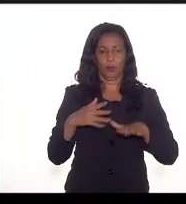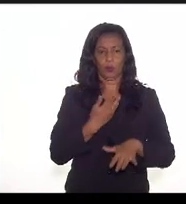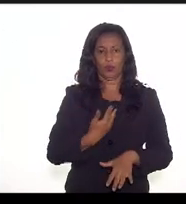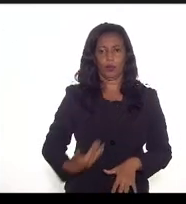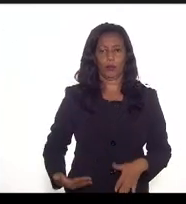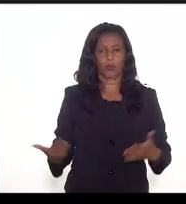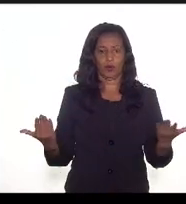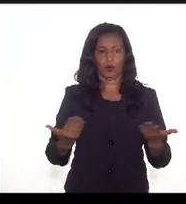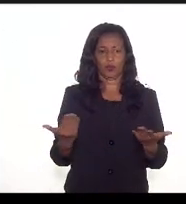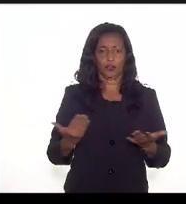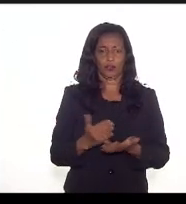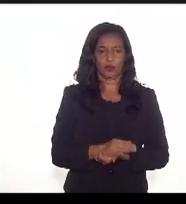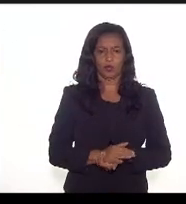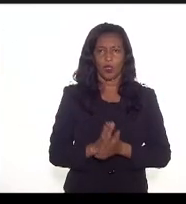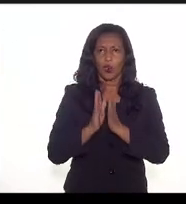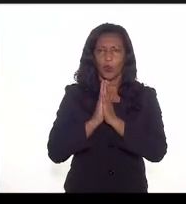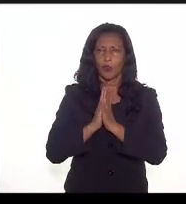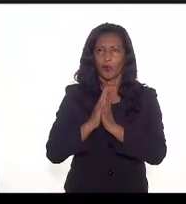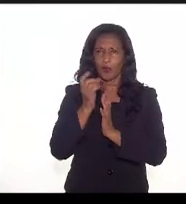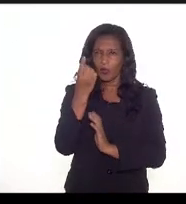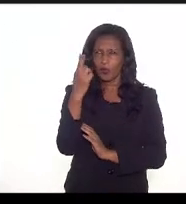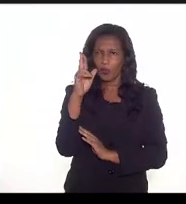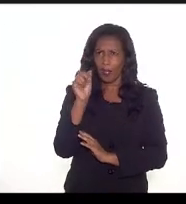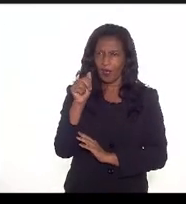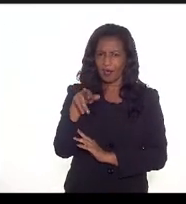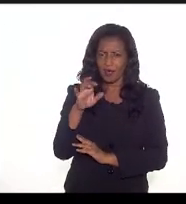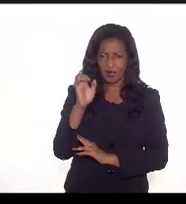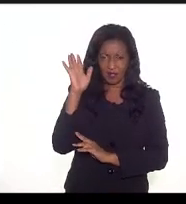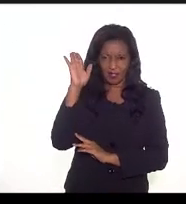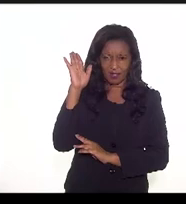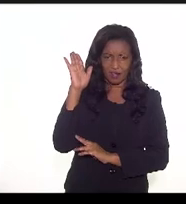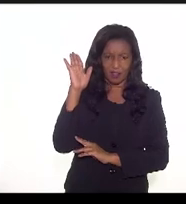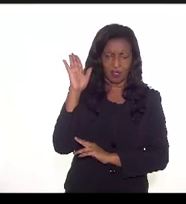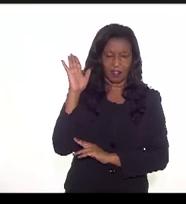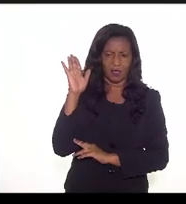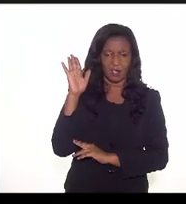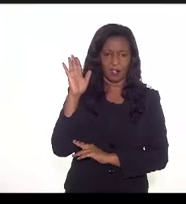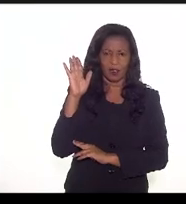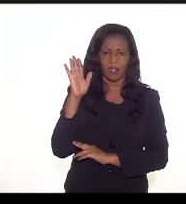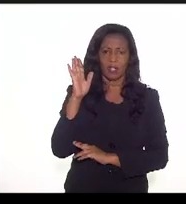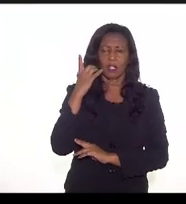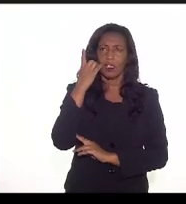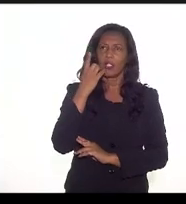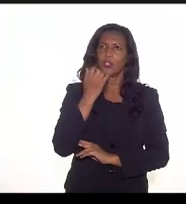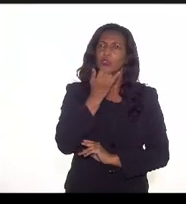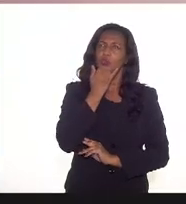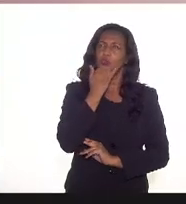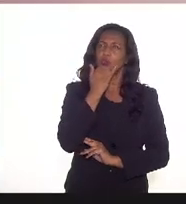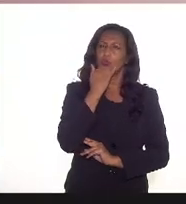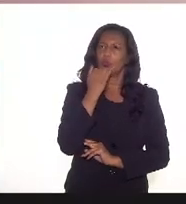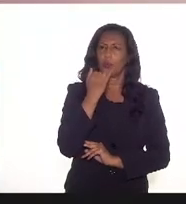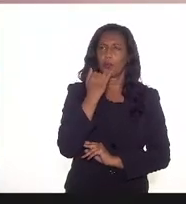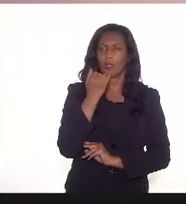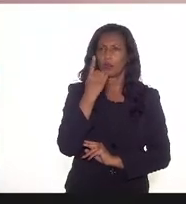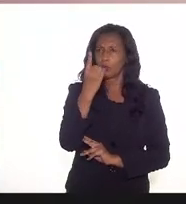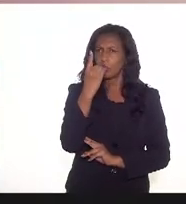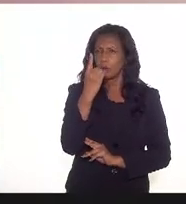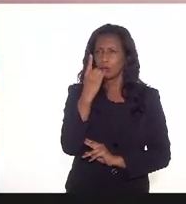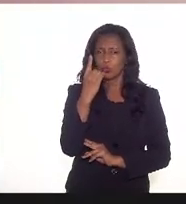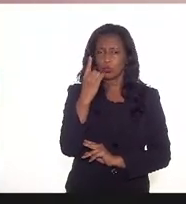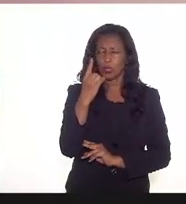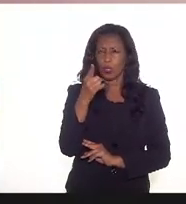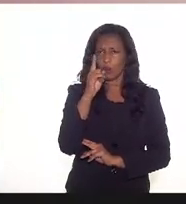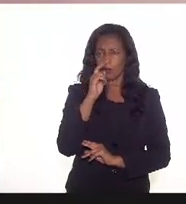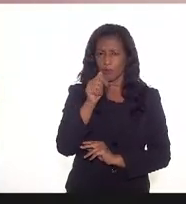todos... Por favor, doutor André, só levantou a mão, por favor. Deputado, desculpa, eu só queria fazer um adendo. Seguindo a